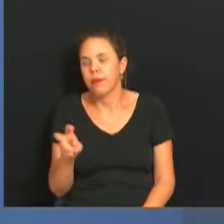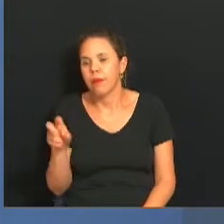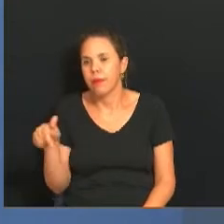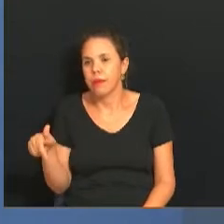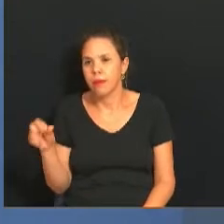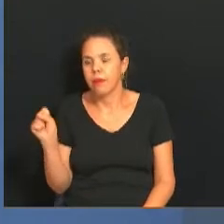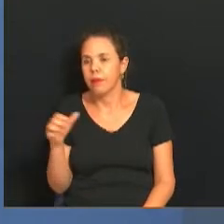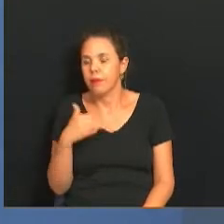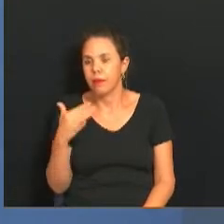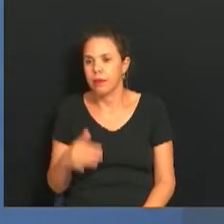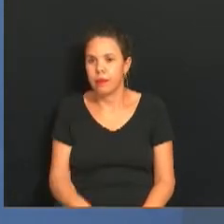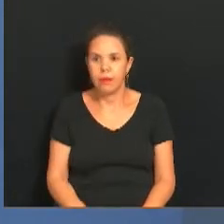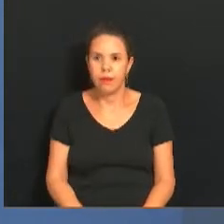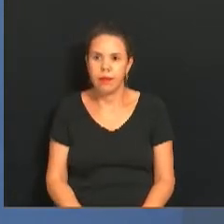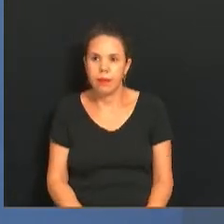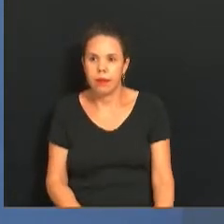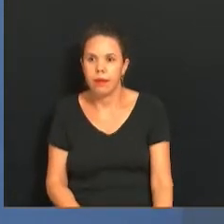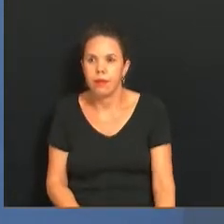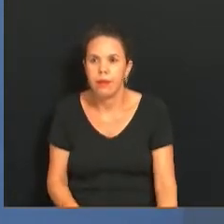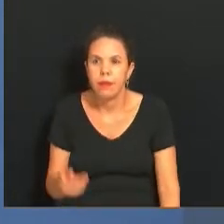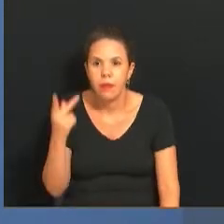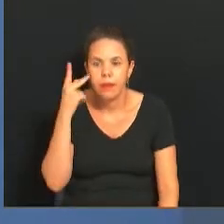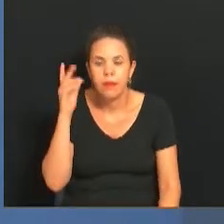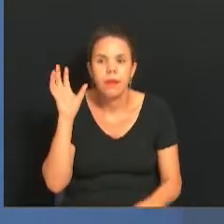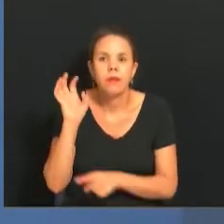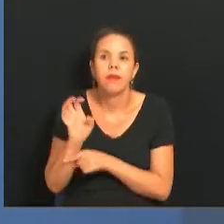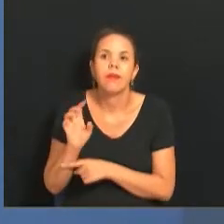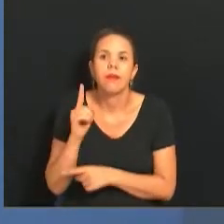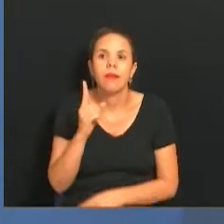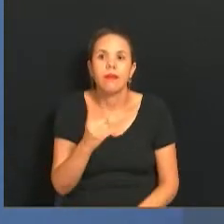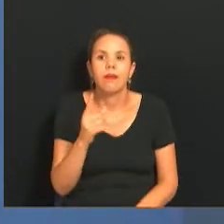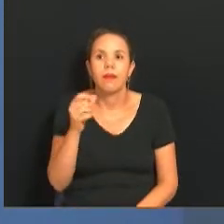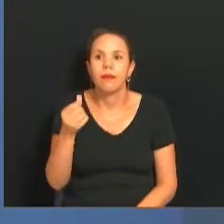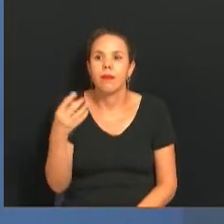650.578 óbitos. No estado de São Paulo, são